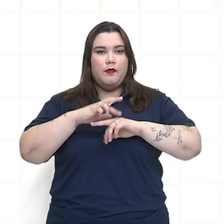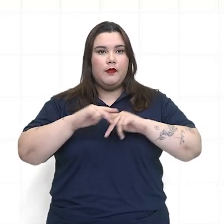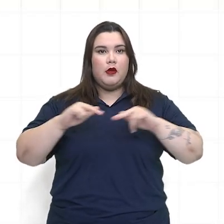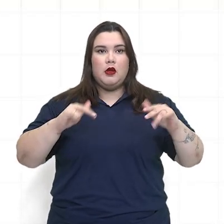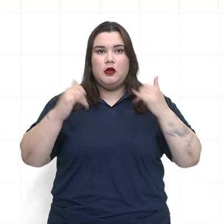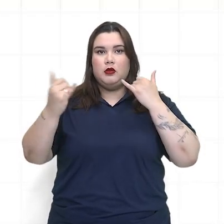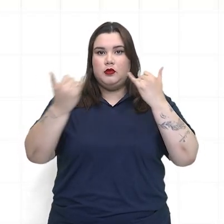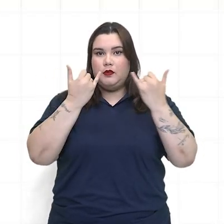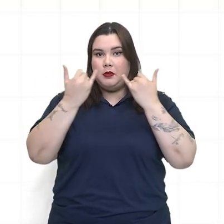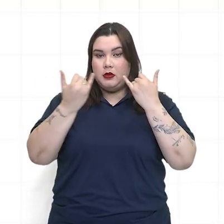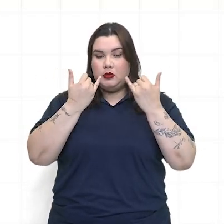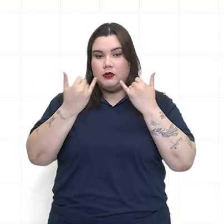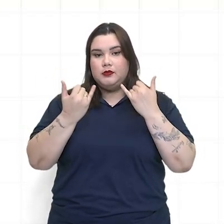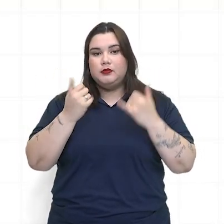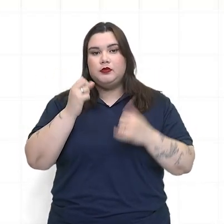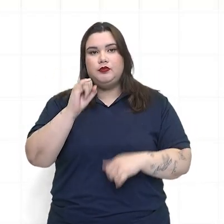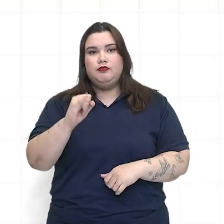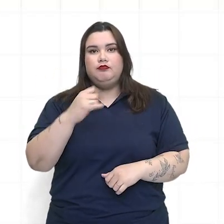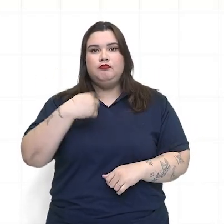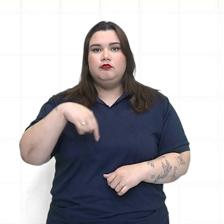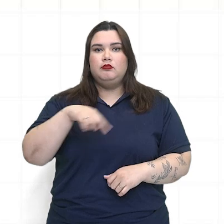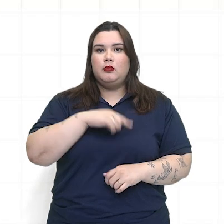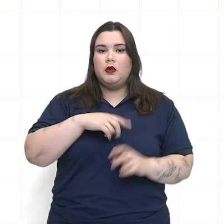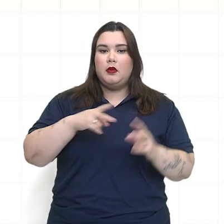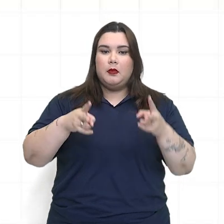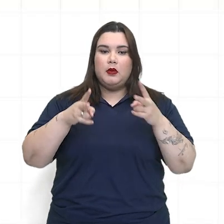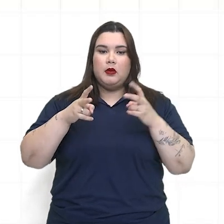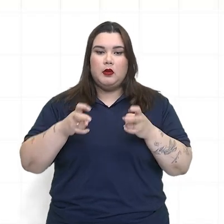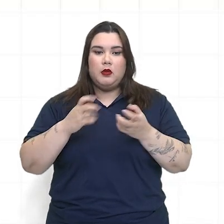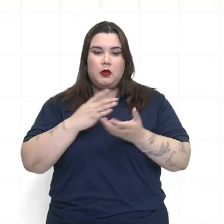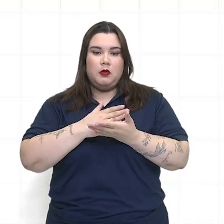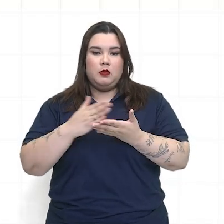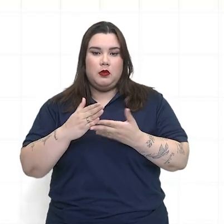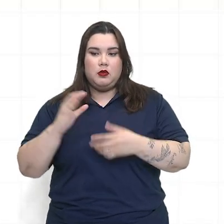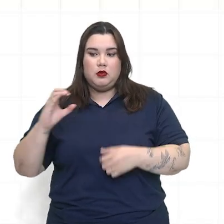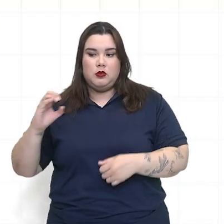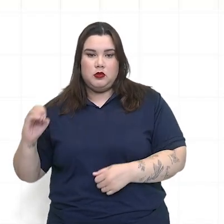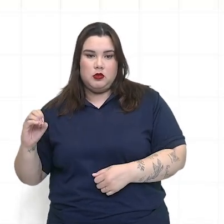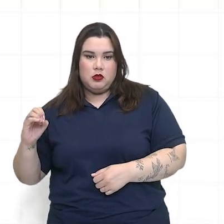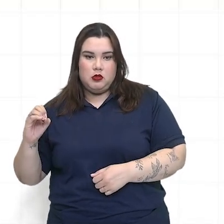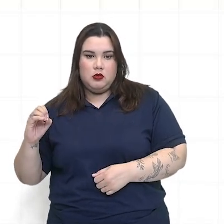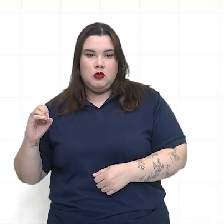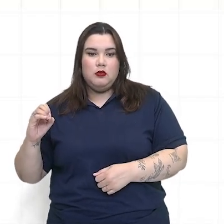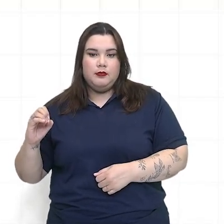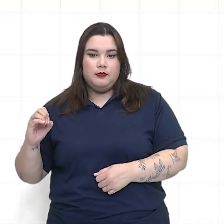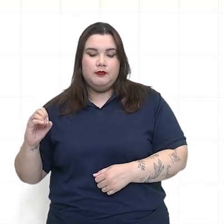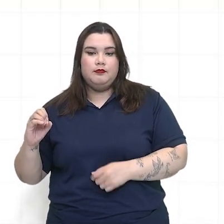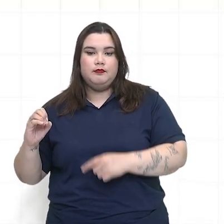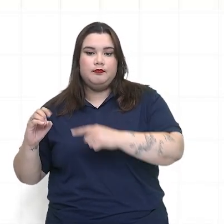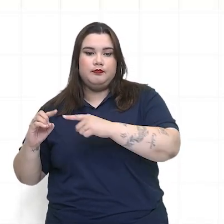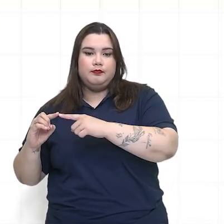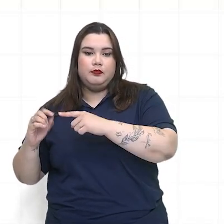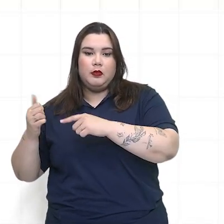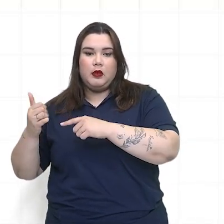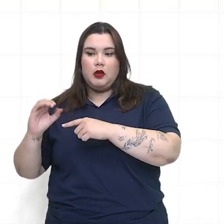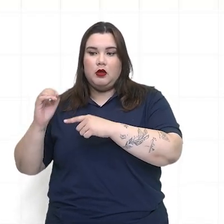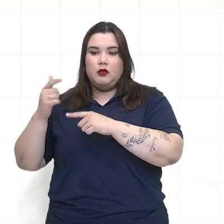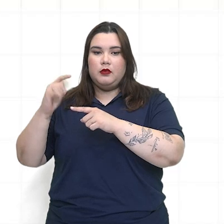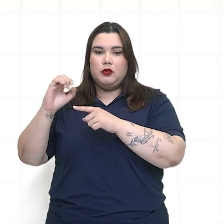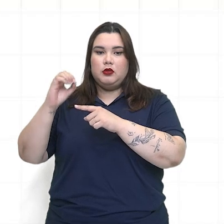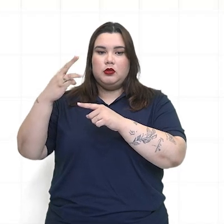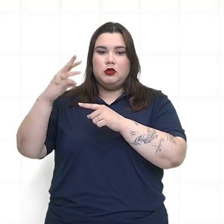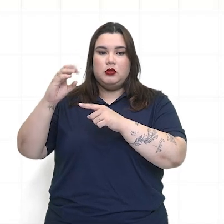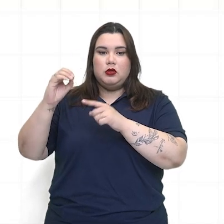várias informações. Se a gente observar, ele começa aqui do 0, aí passa pelo 10,